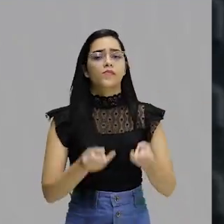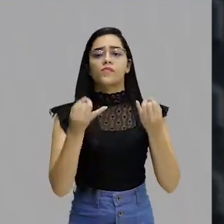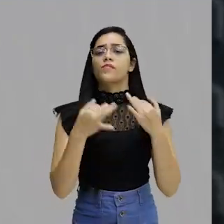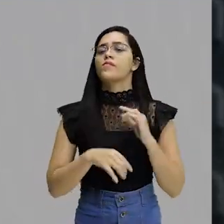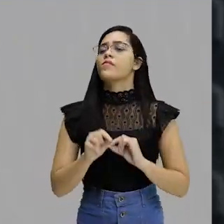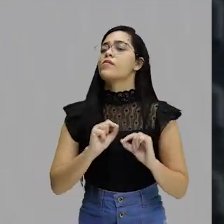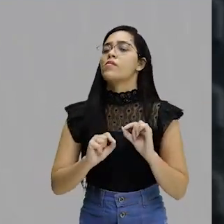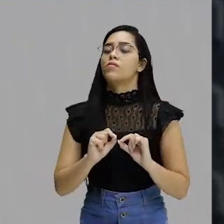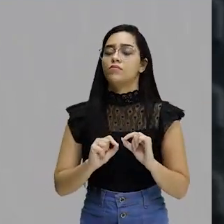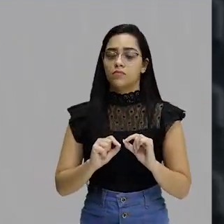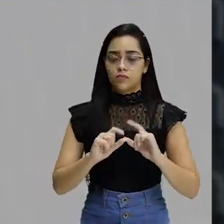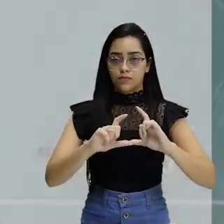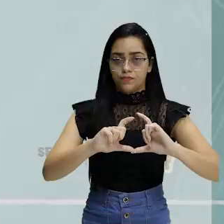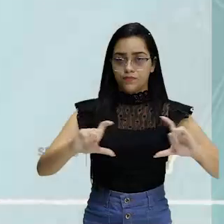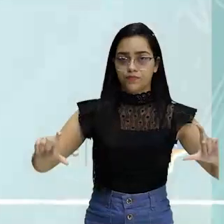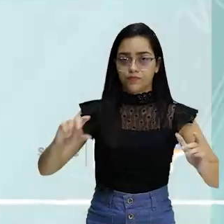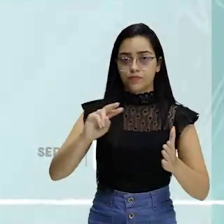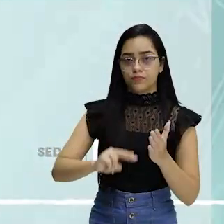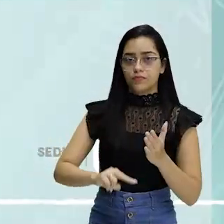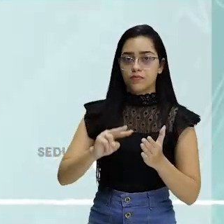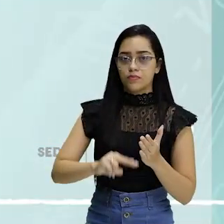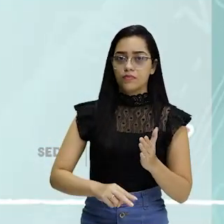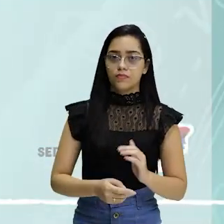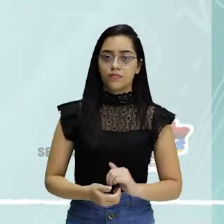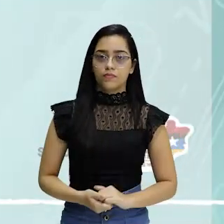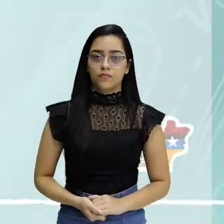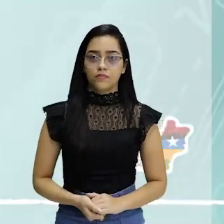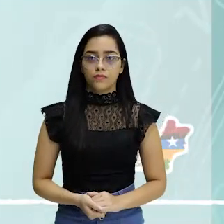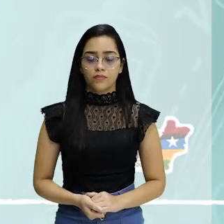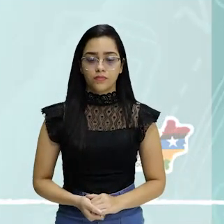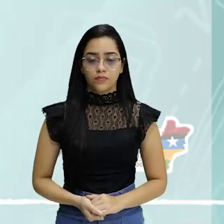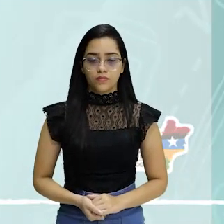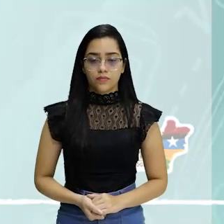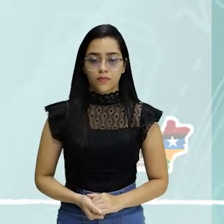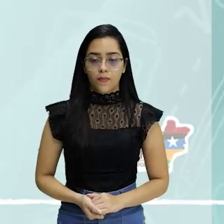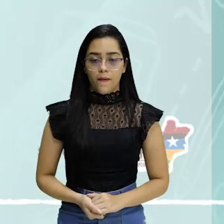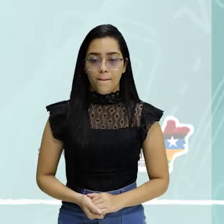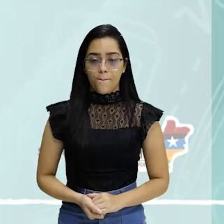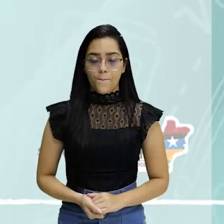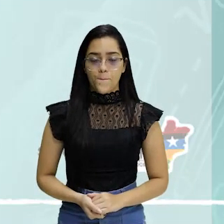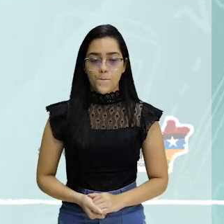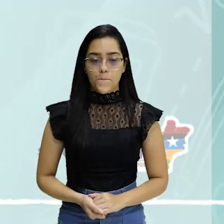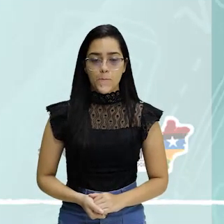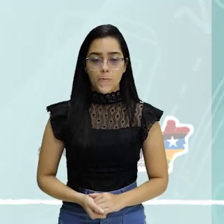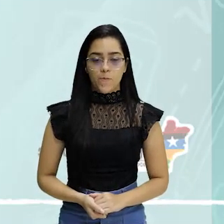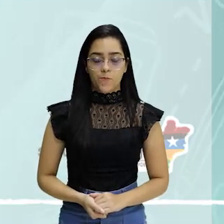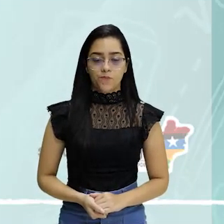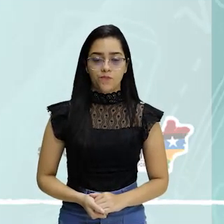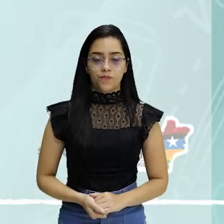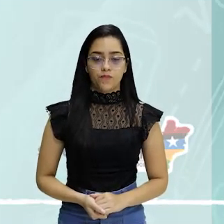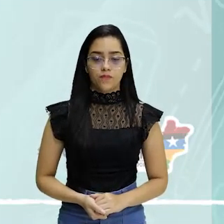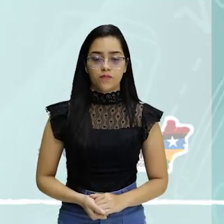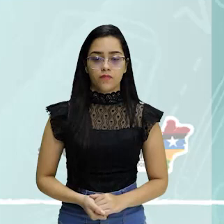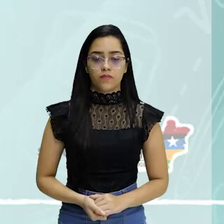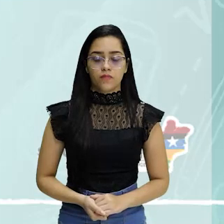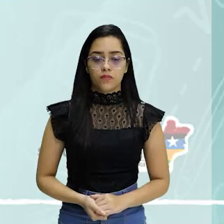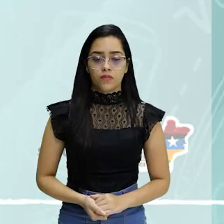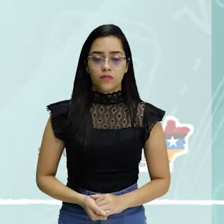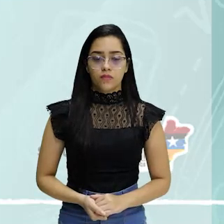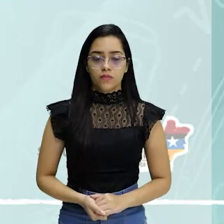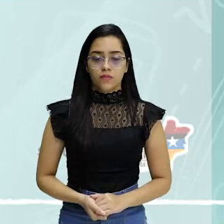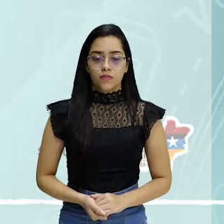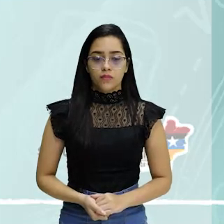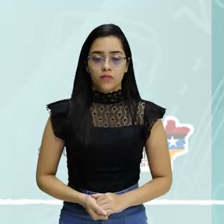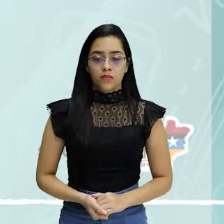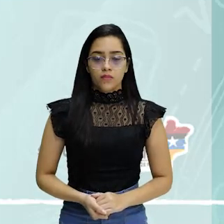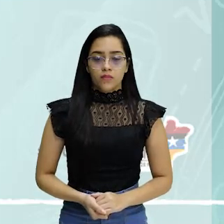ó. Quem pratica esportes, muitas vezes não avalia os avanços tecnológicos que carrega em